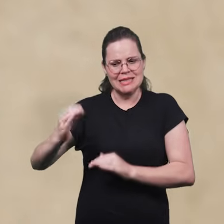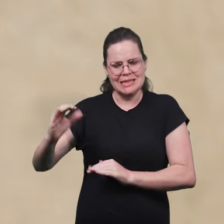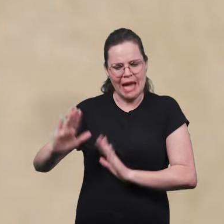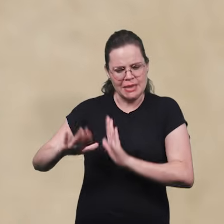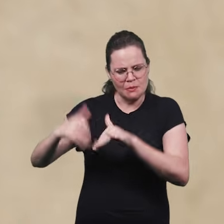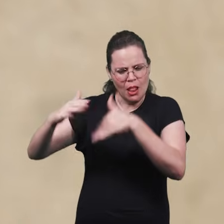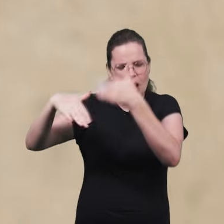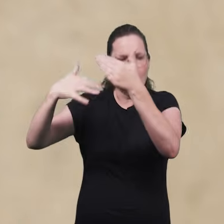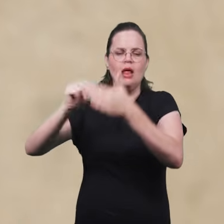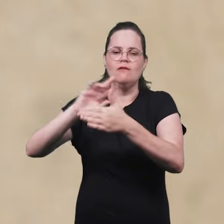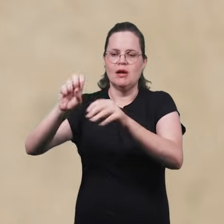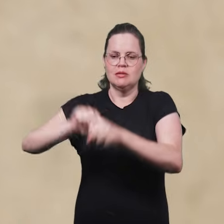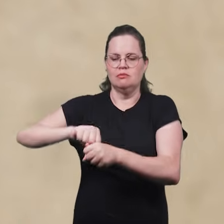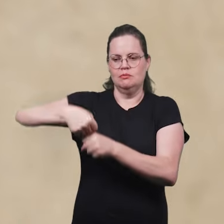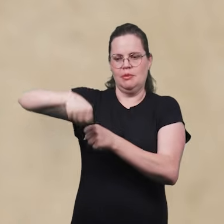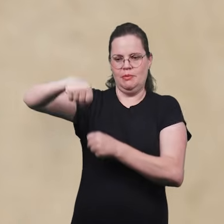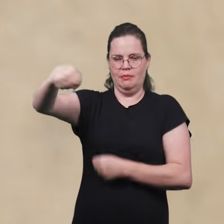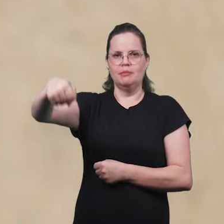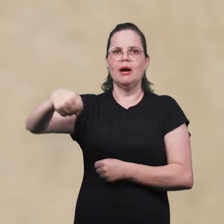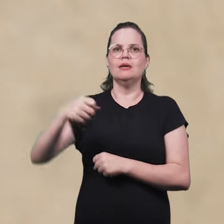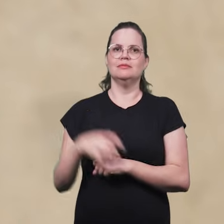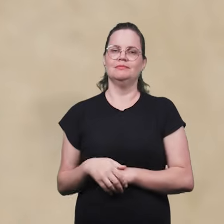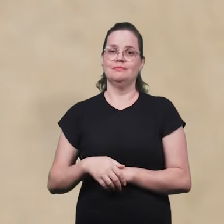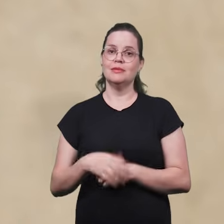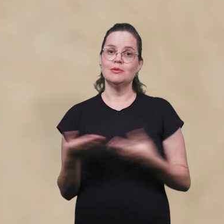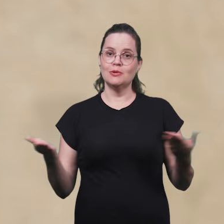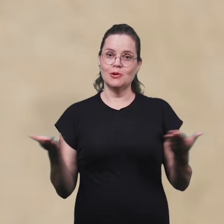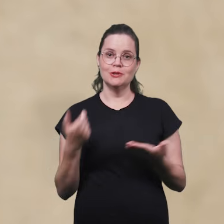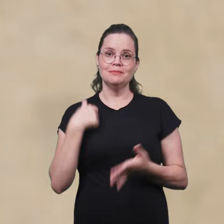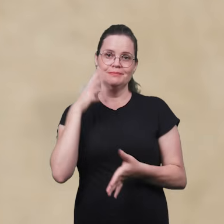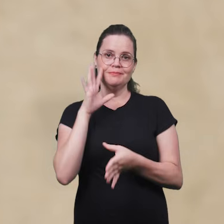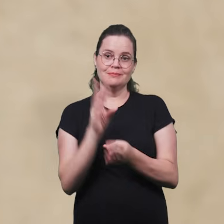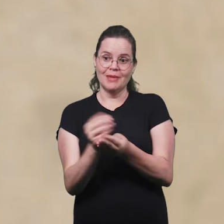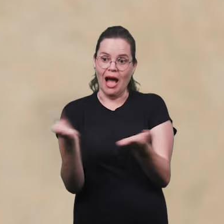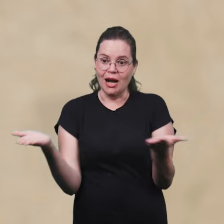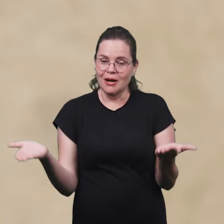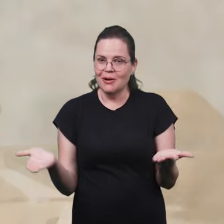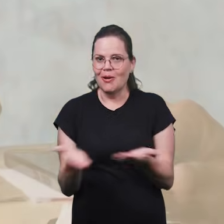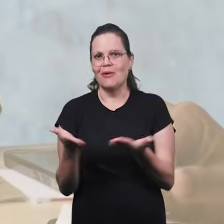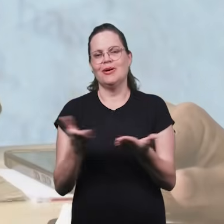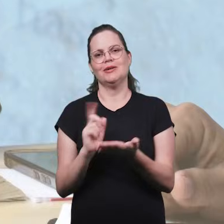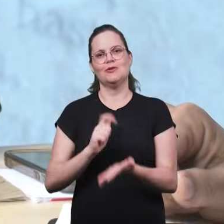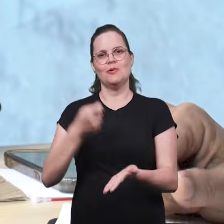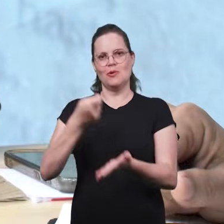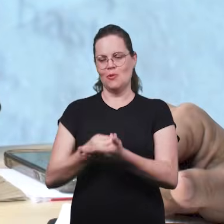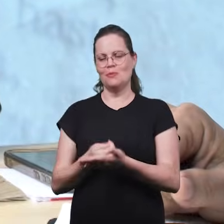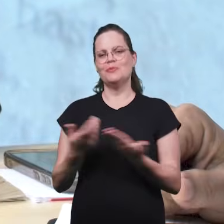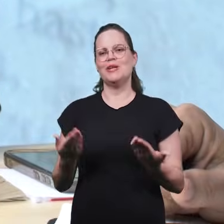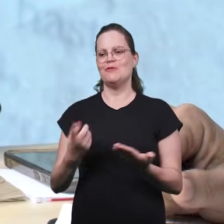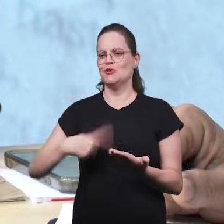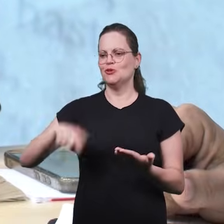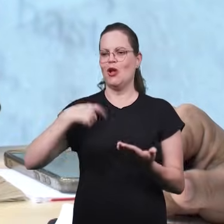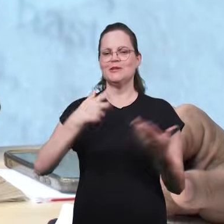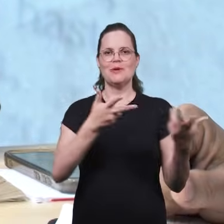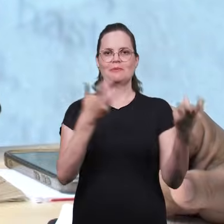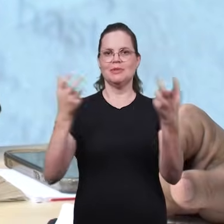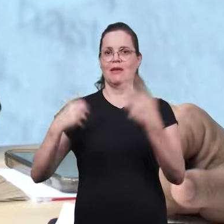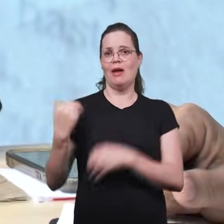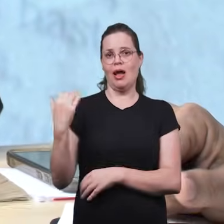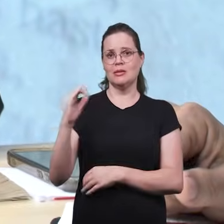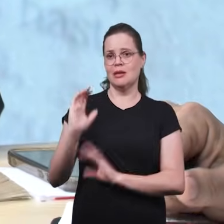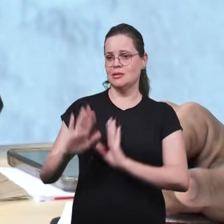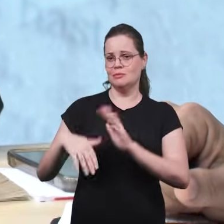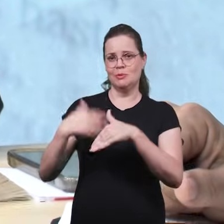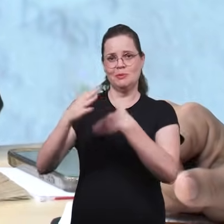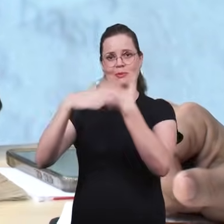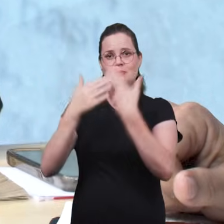e a ciência se multiplicará." Mais do que nunca eu vejo esse versículo se cumprido diante dos nossos